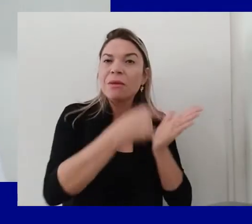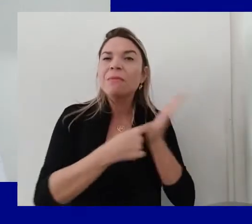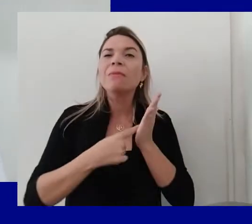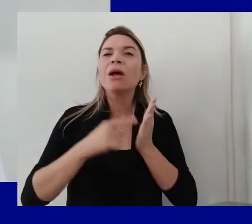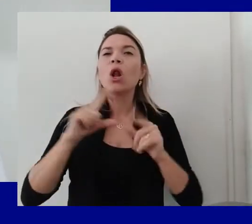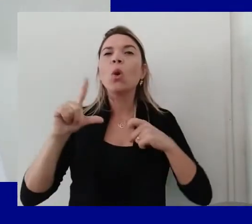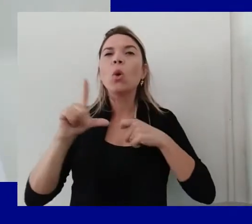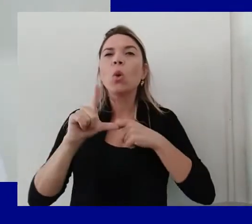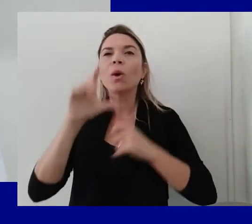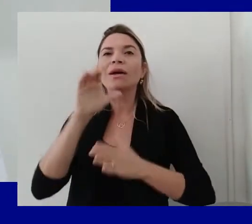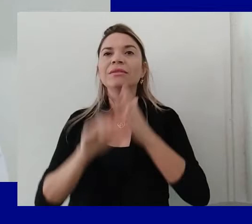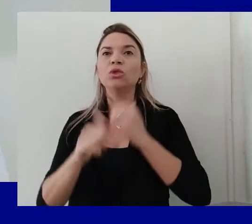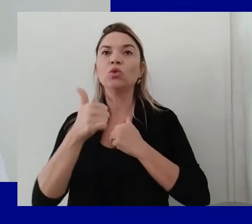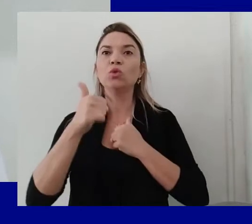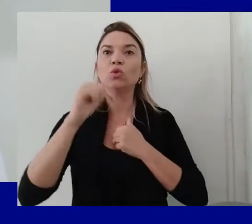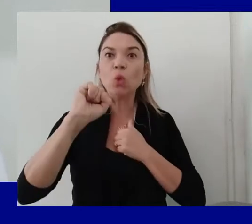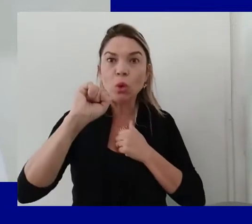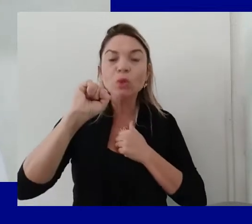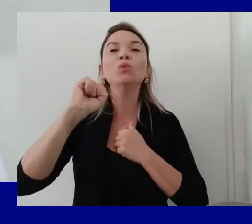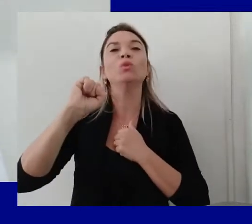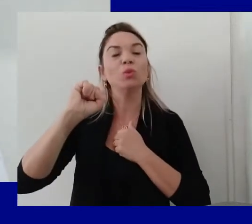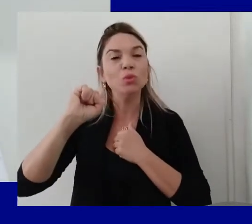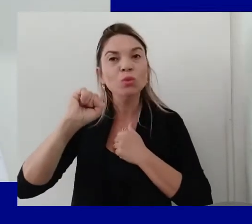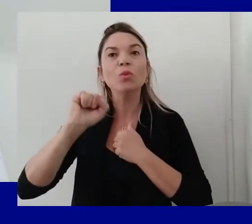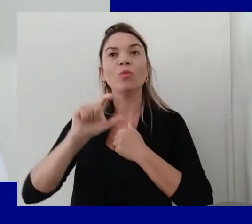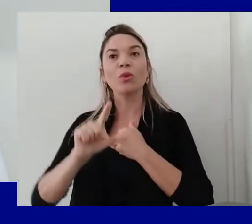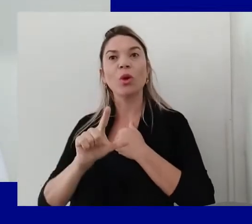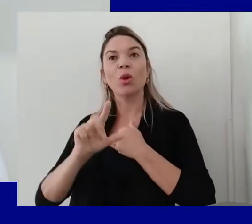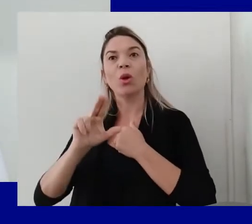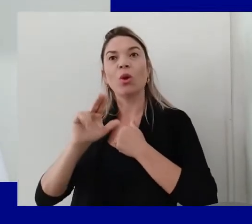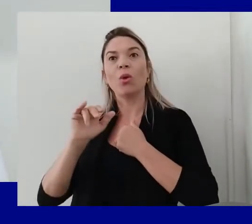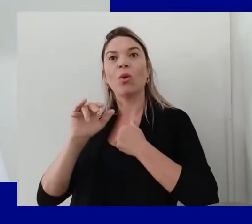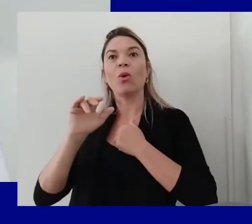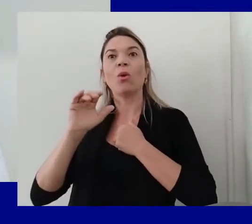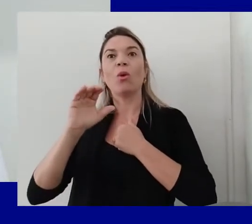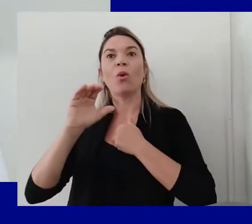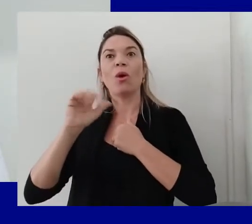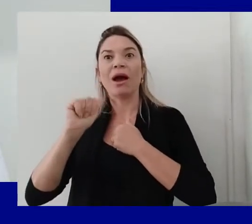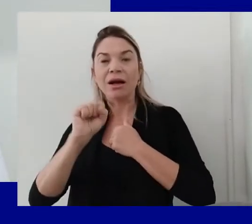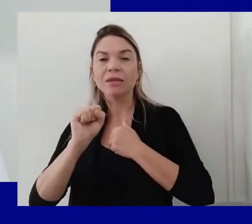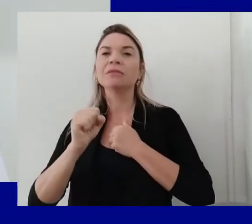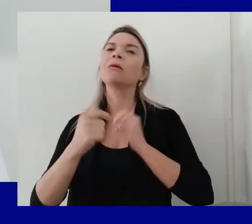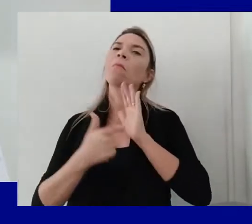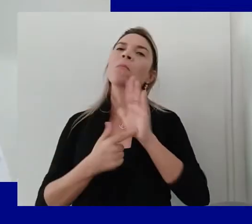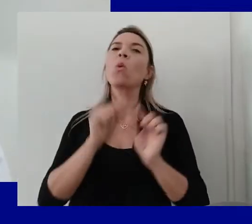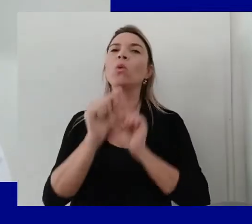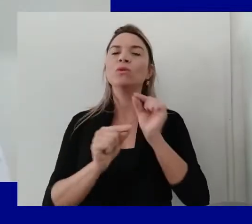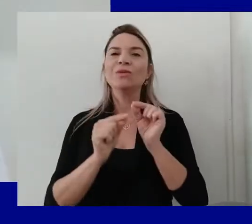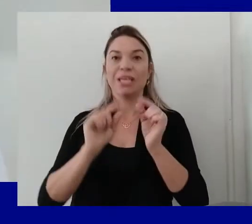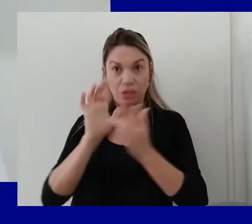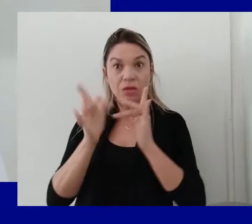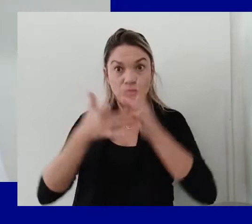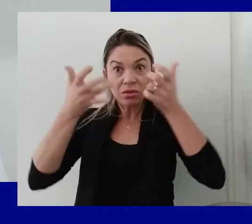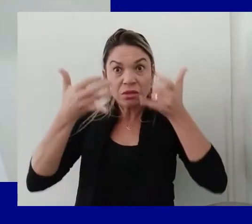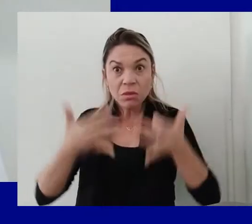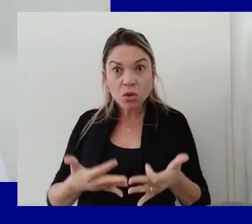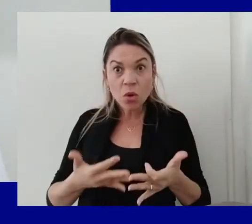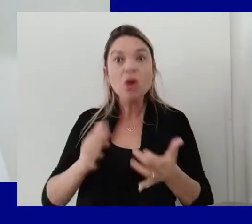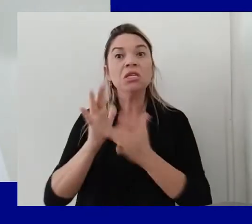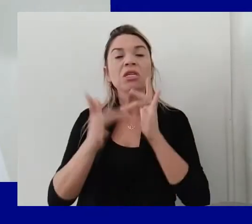Senhor Jesus falou sobre essa atitude de oração e propôs uma